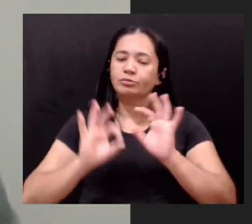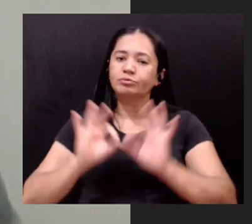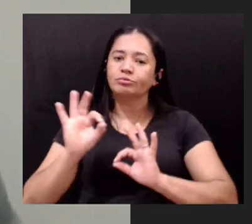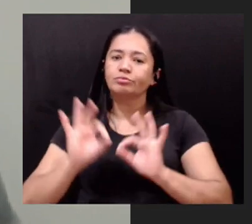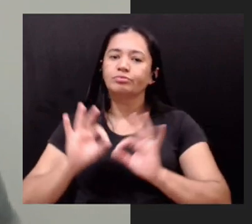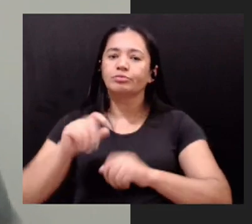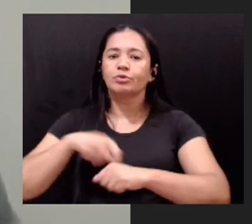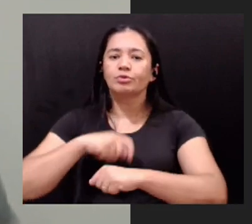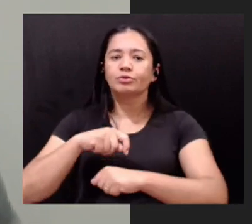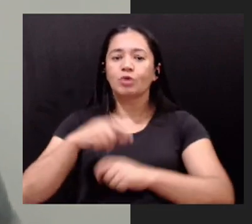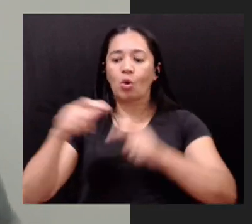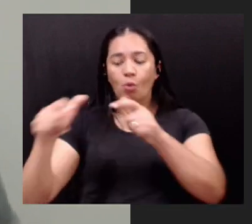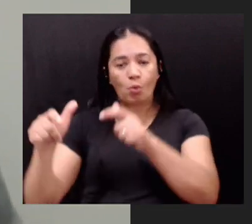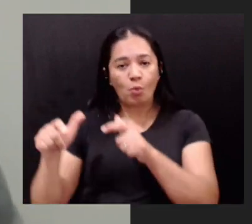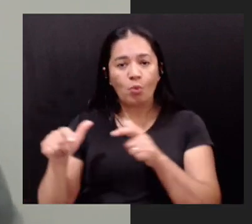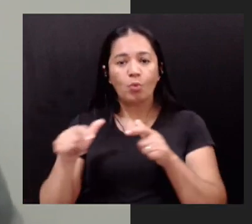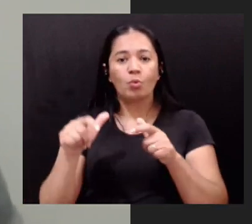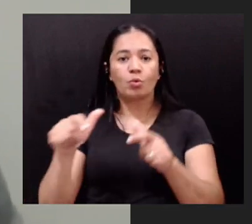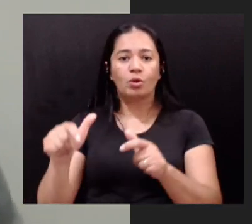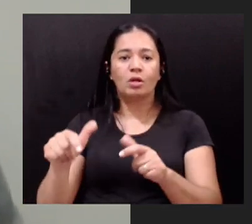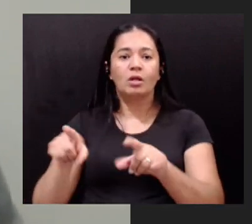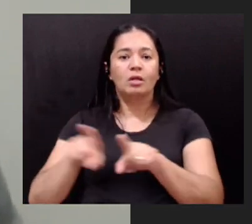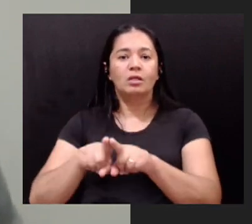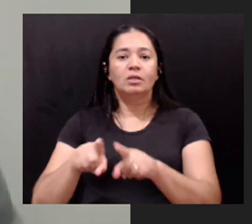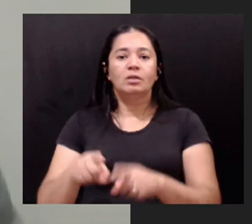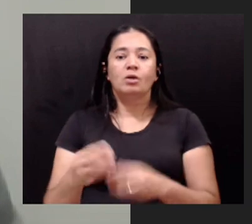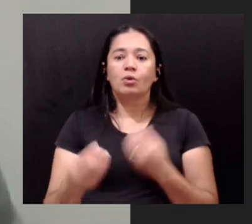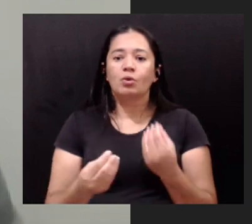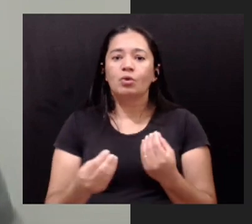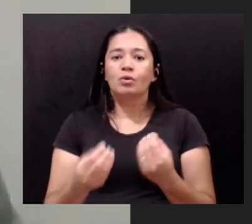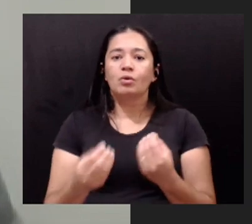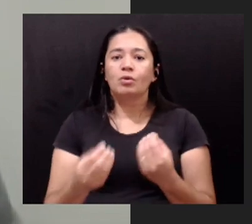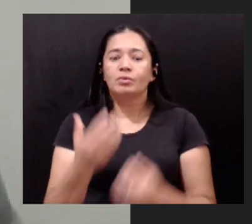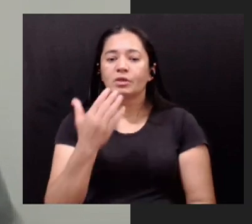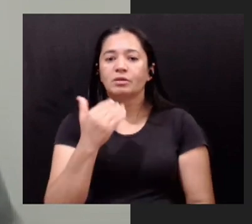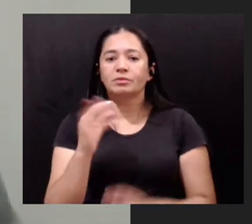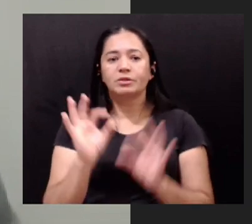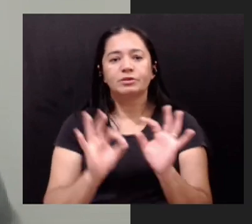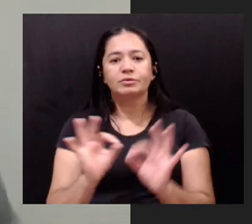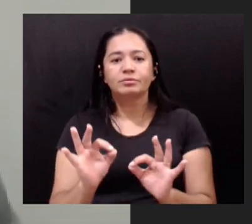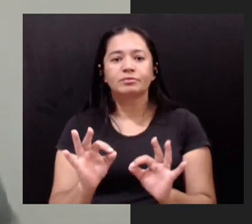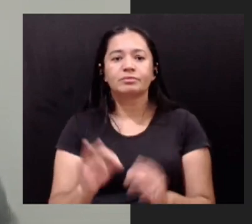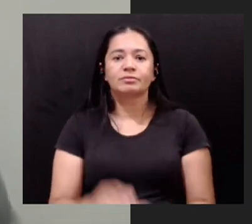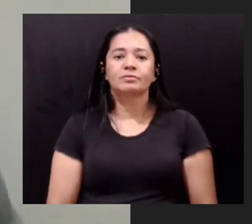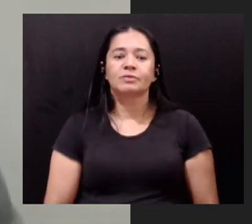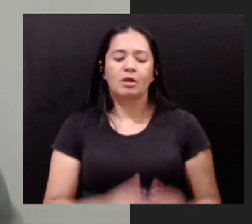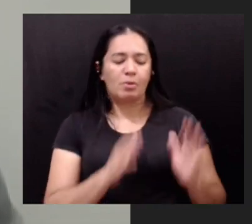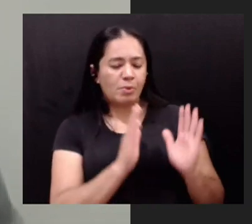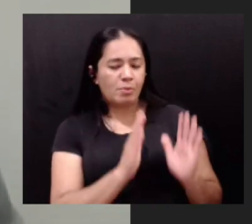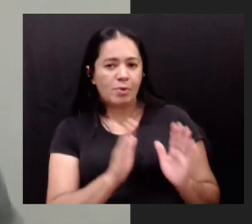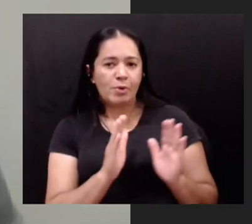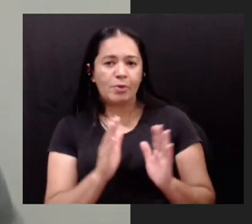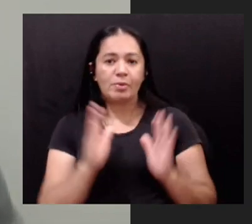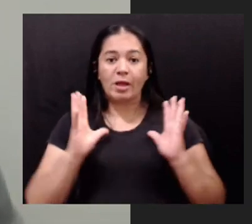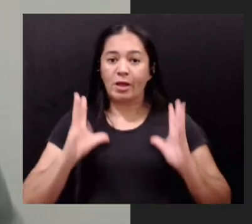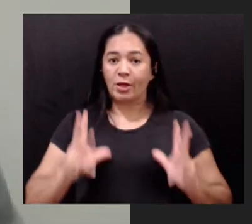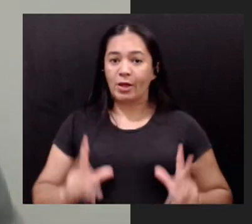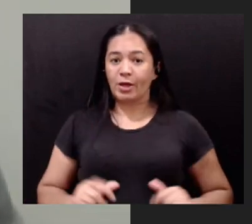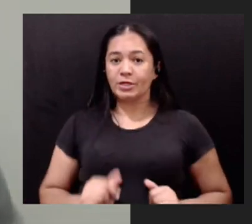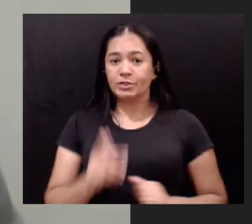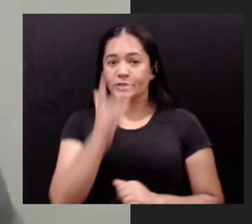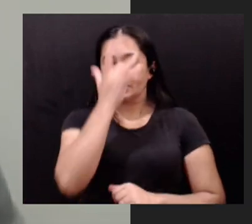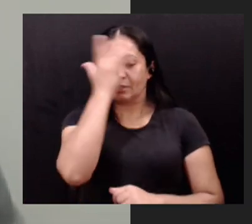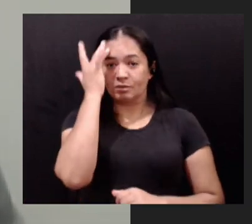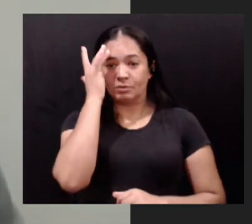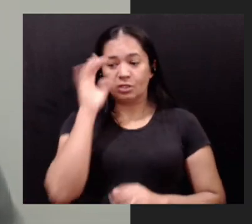né, como esse alimento é preparado, né, é processado, com a higiene das pessoas que estão ali